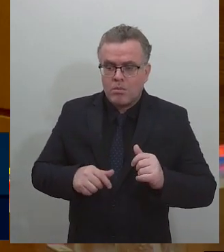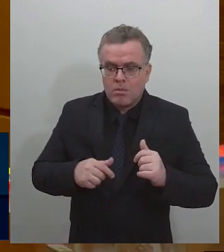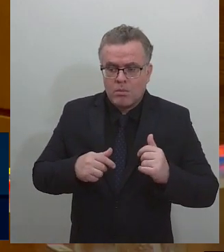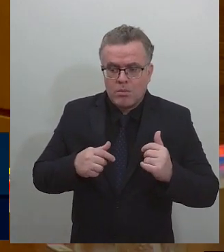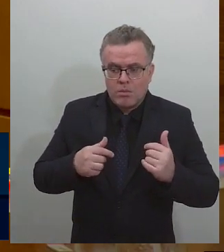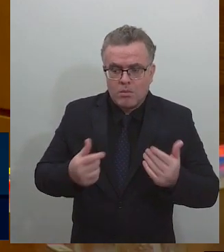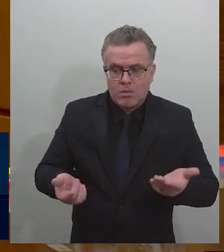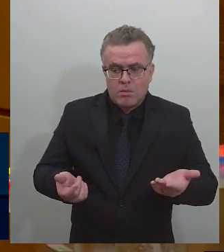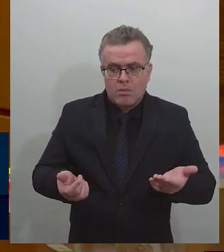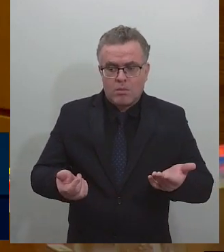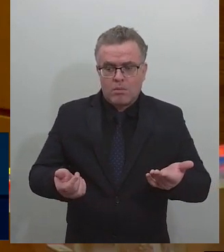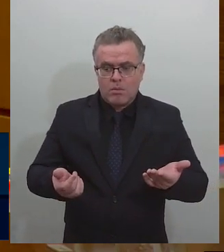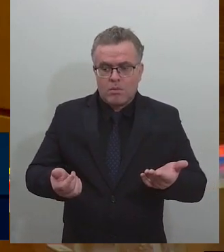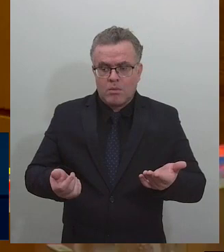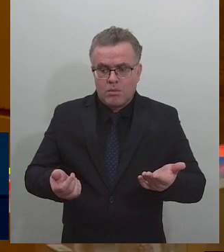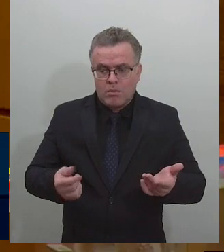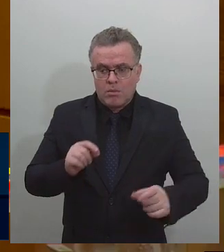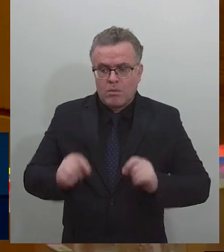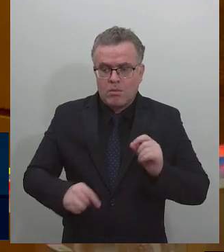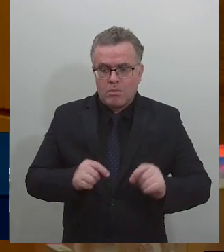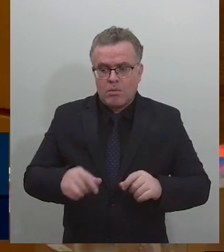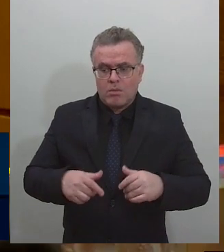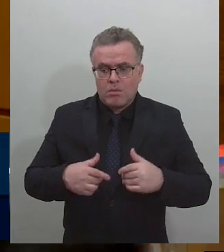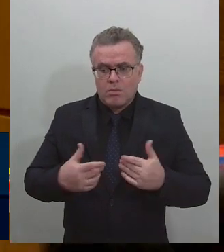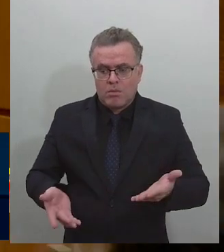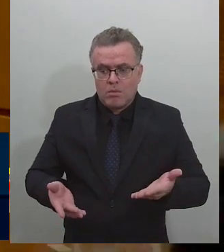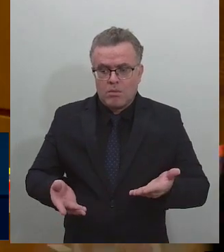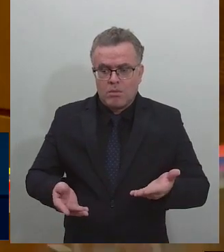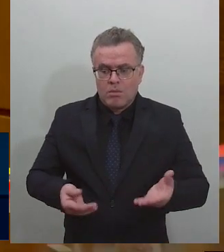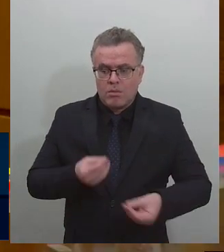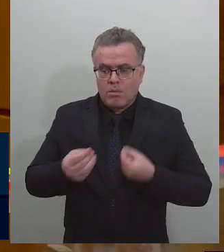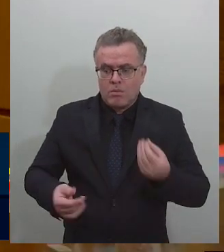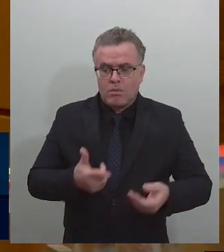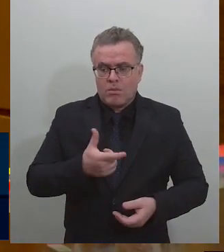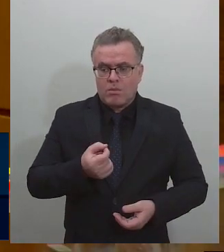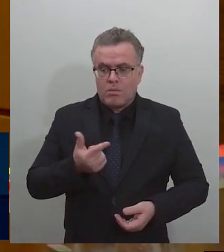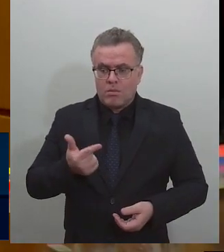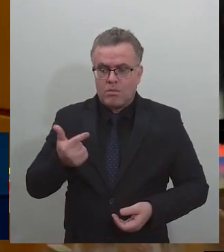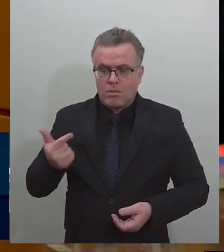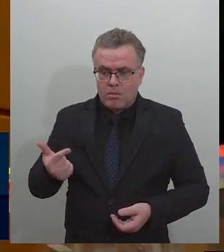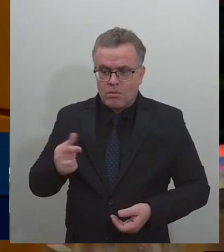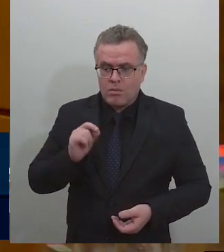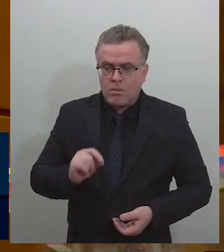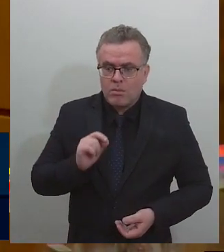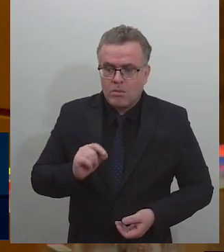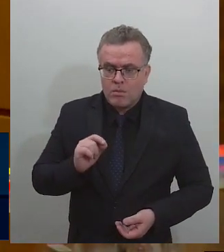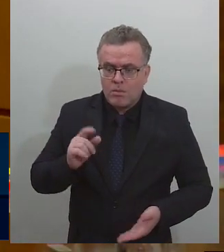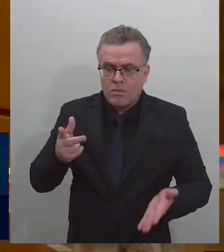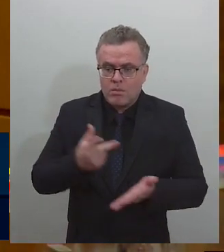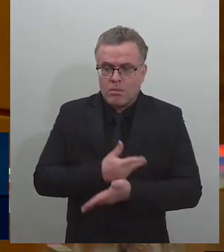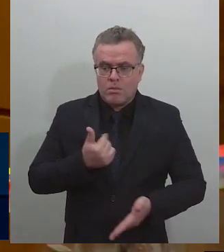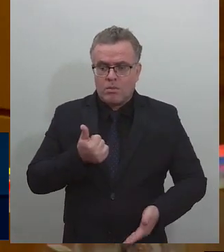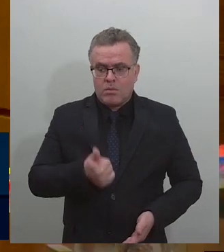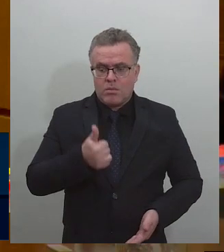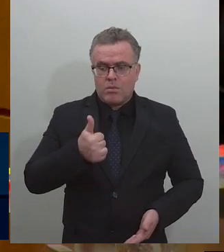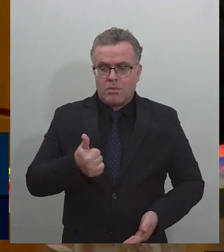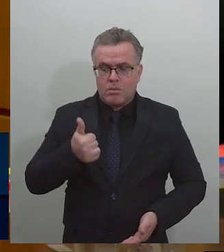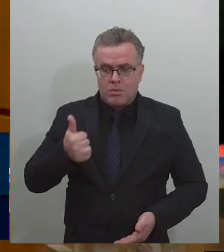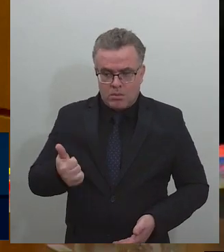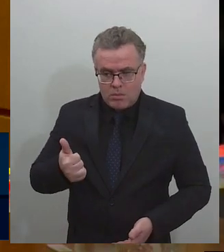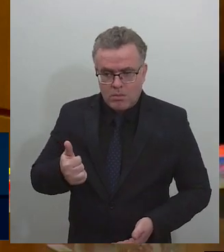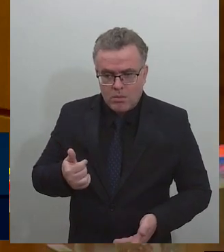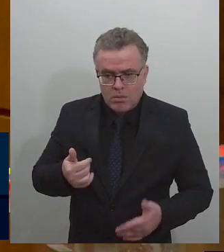pela própria vítima. Em 2022, foram 111 e